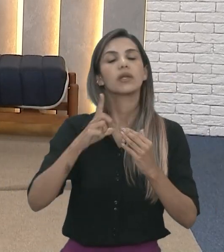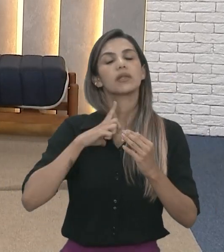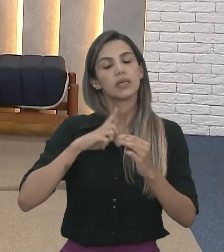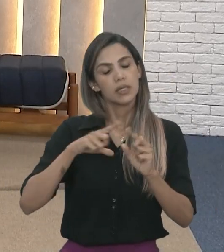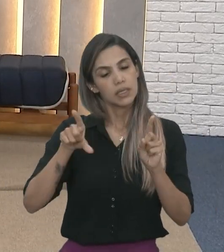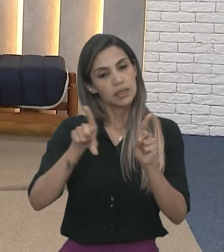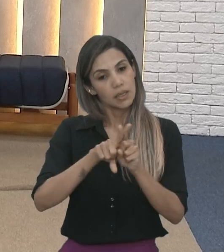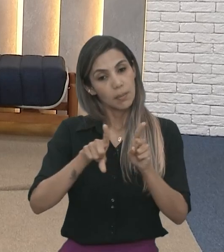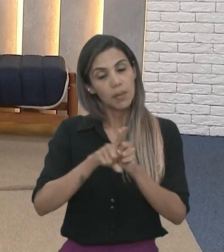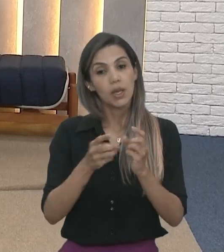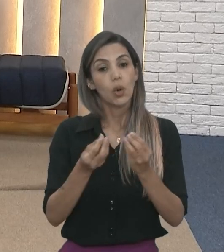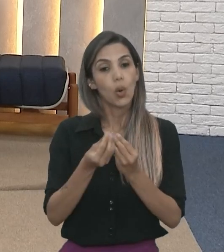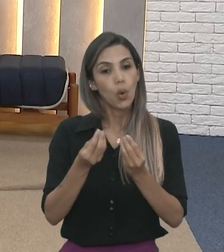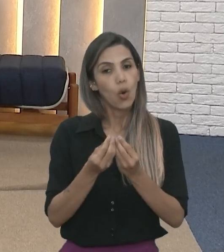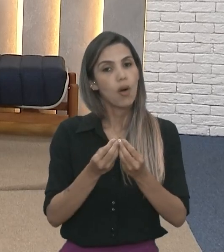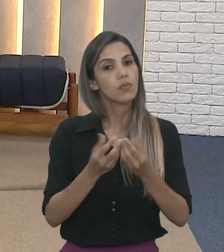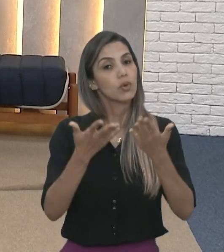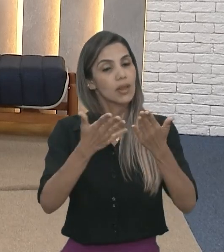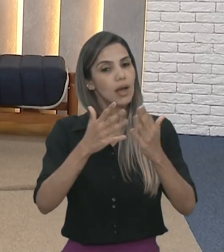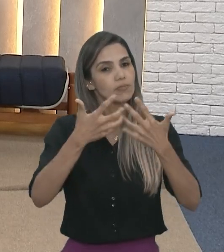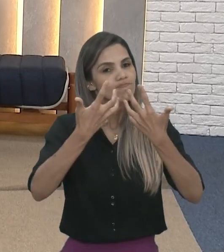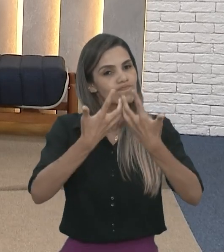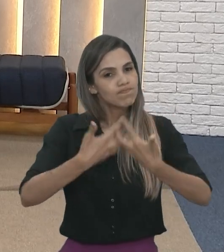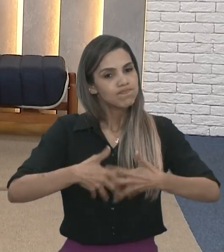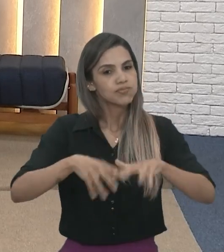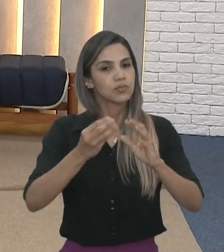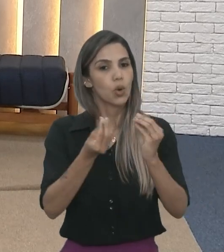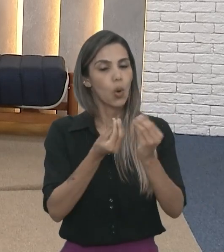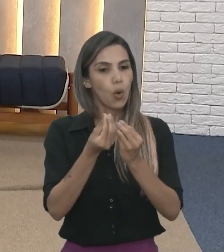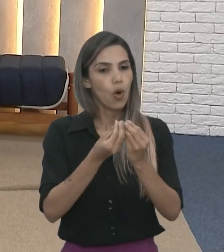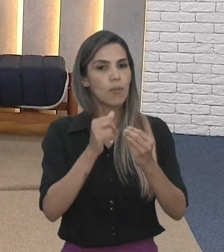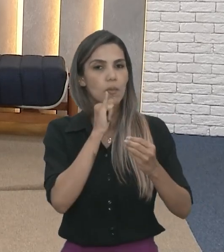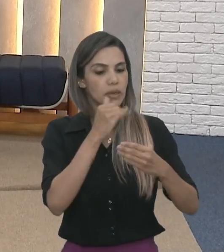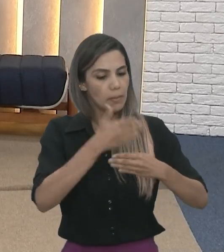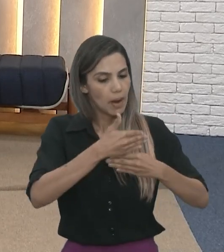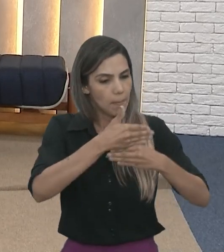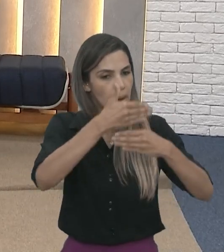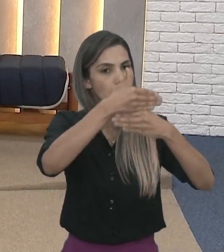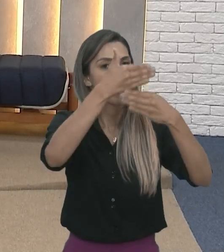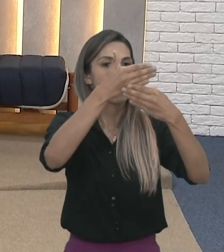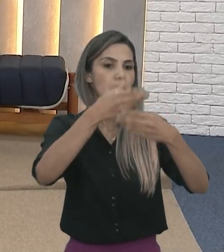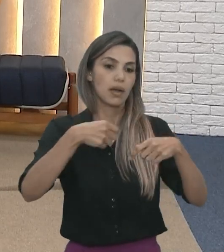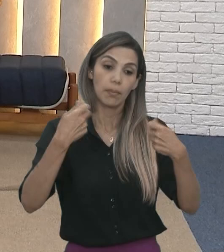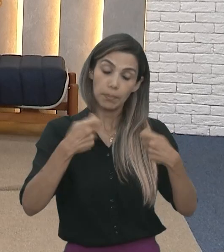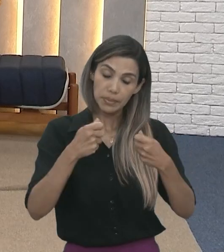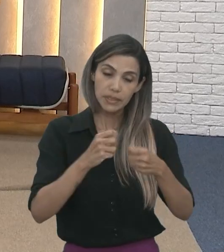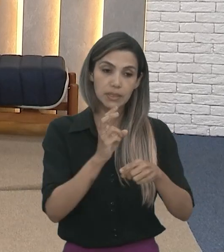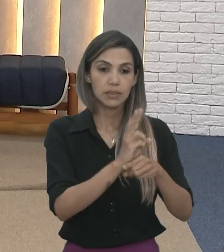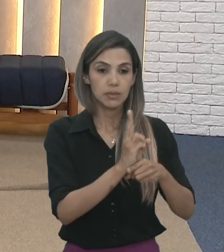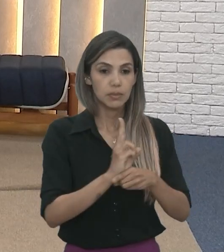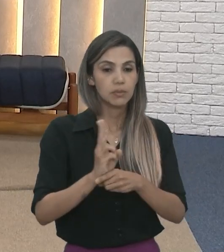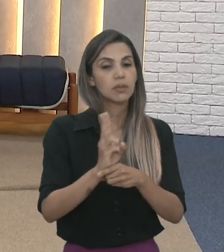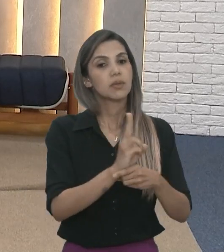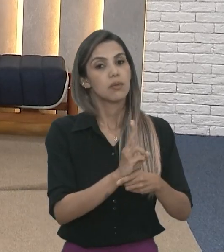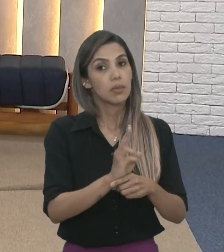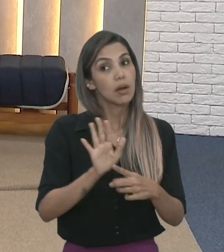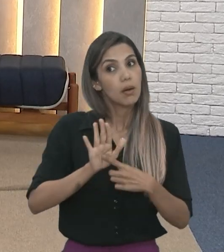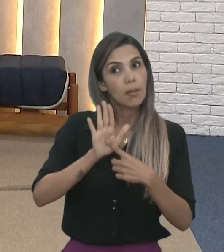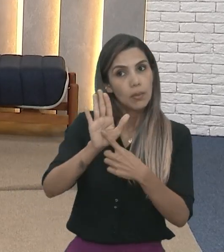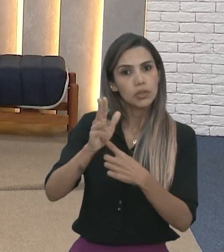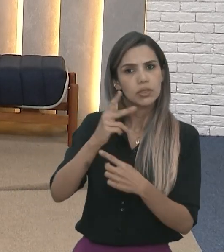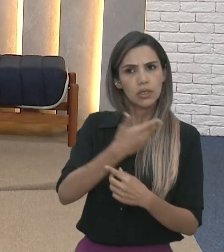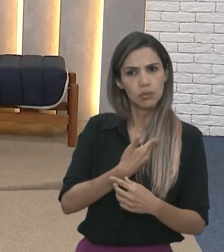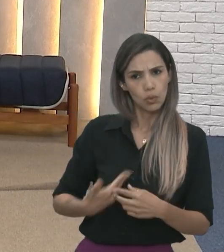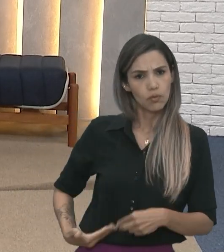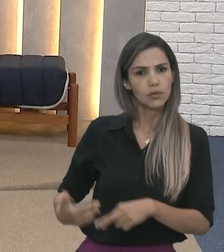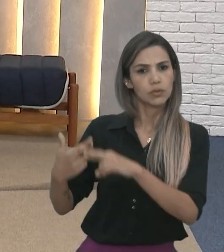parte funcional e mostrar para o poder público que há, né, condições de dentro desses projetos